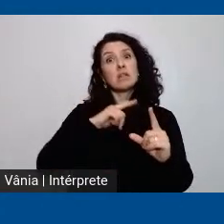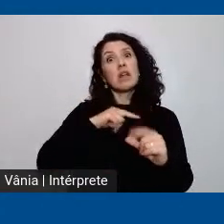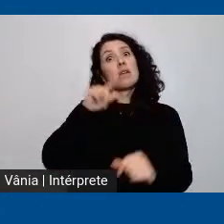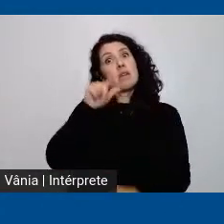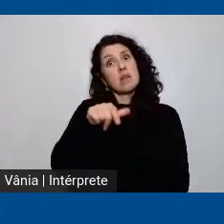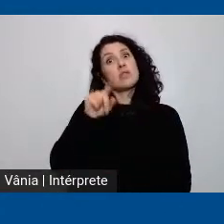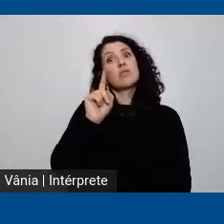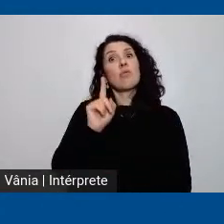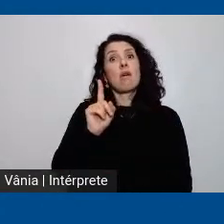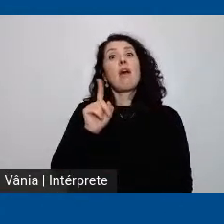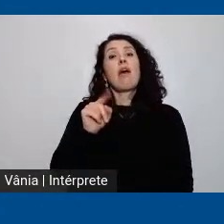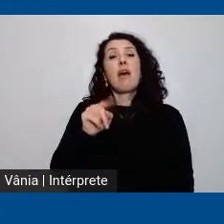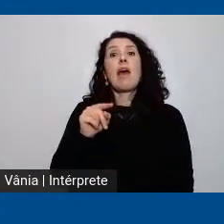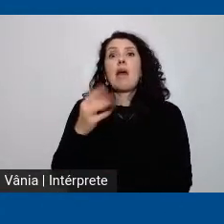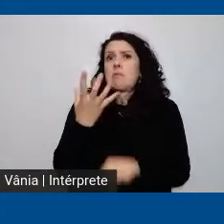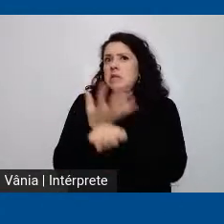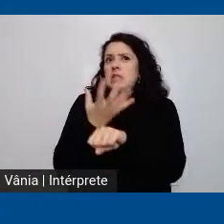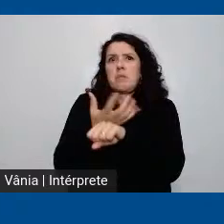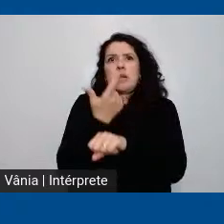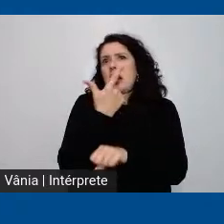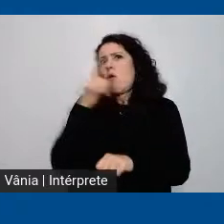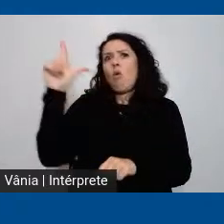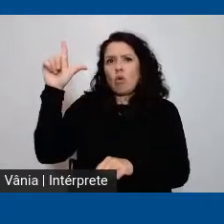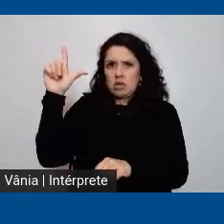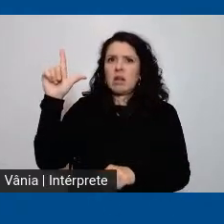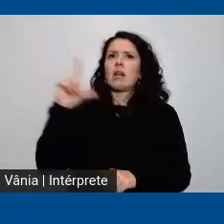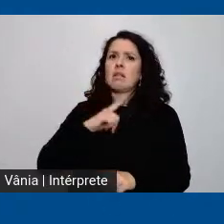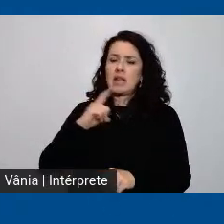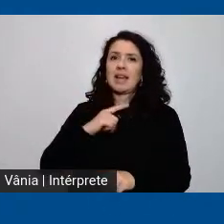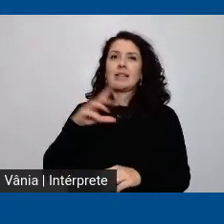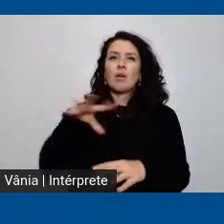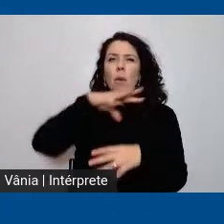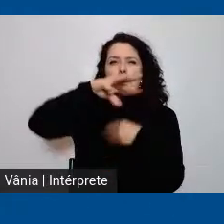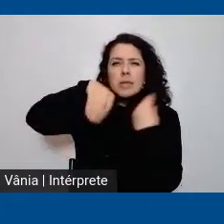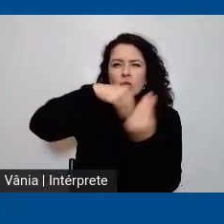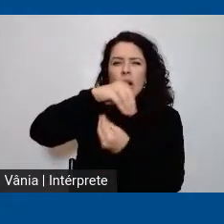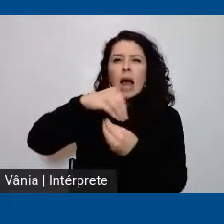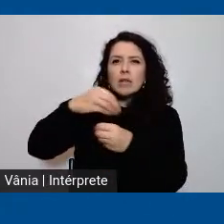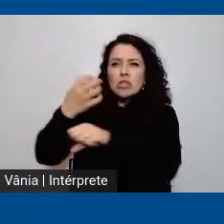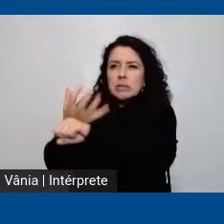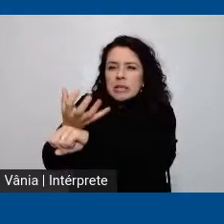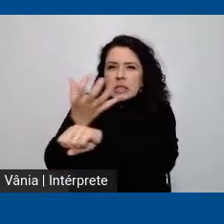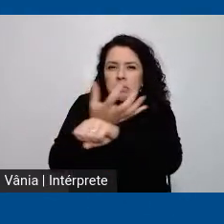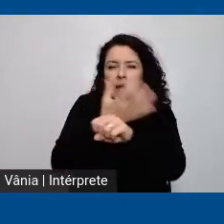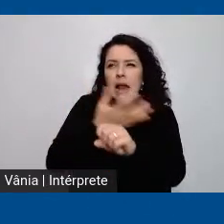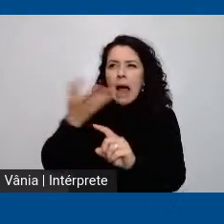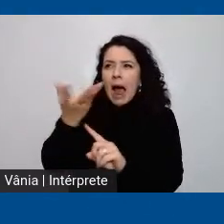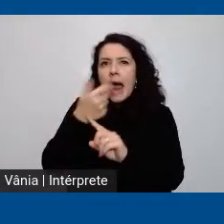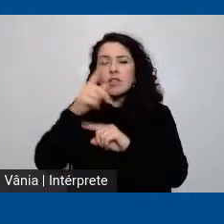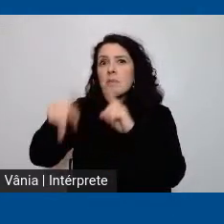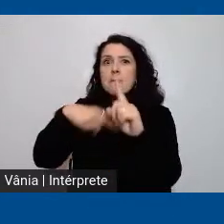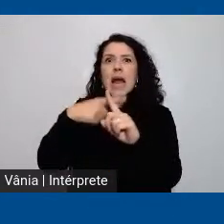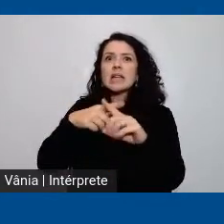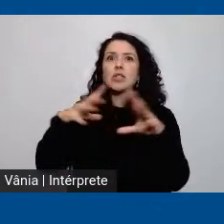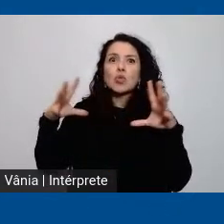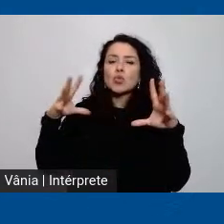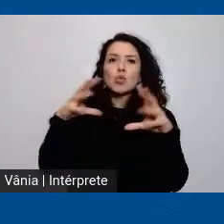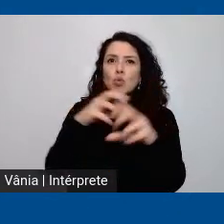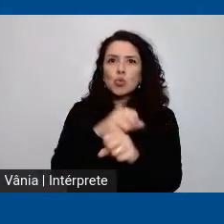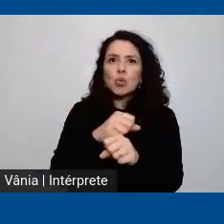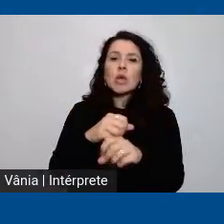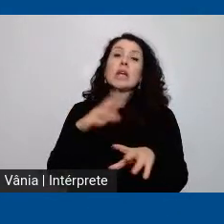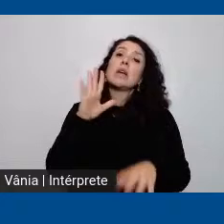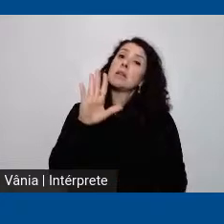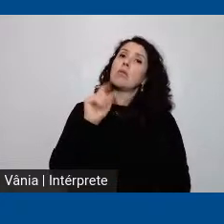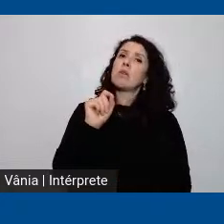já é um outro domínio, né? E você percebe o seguinte,